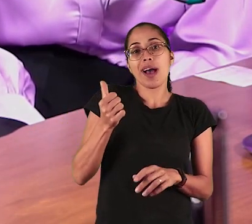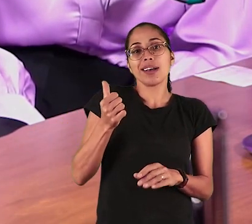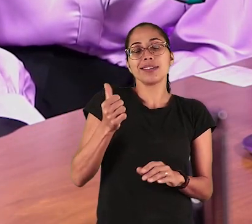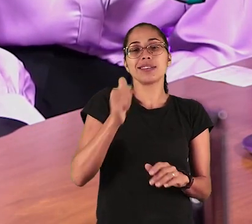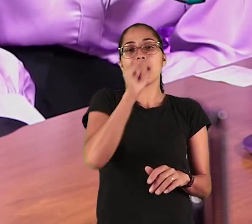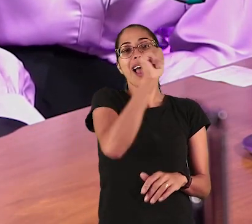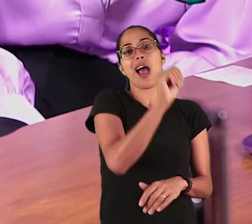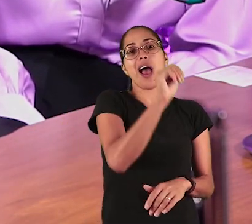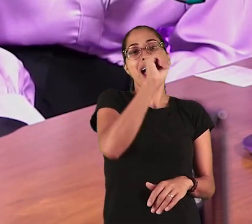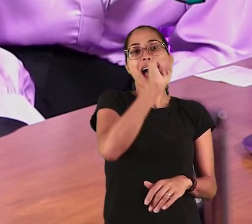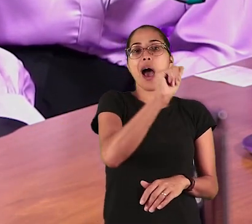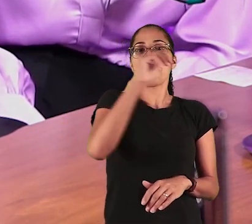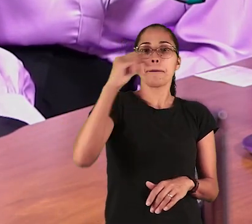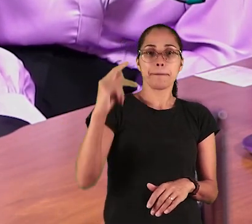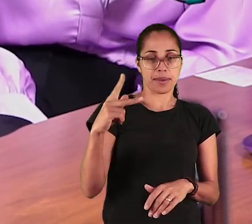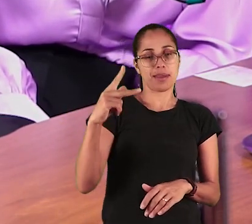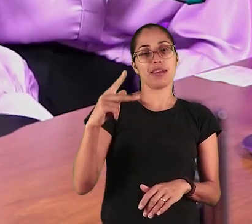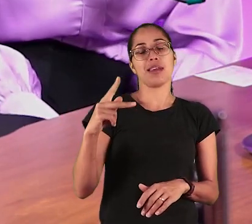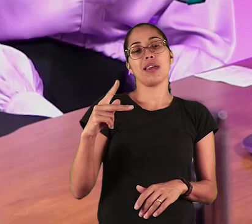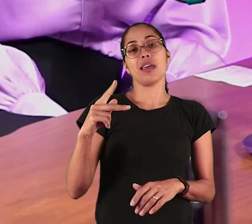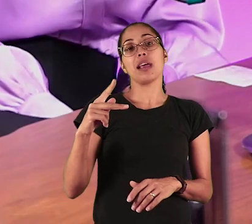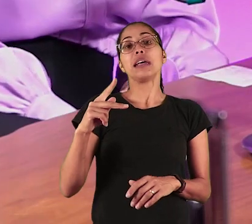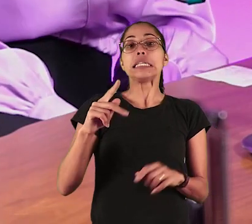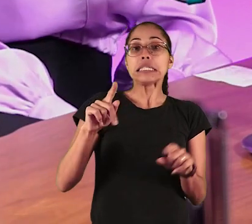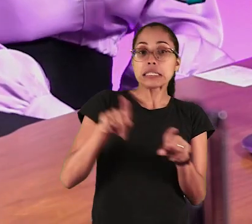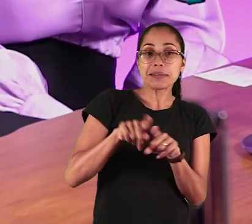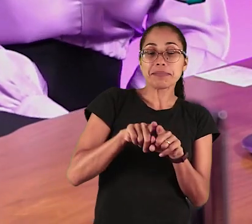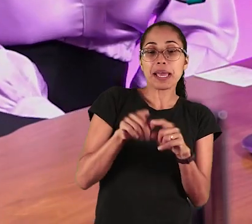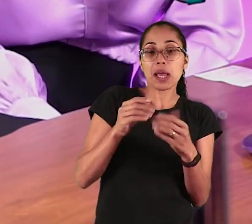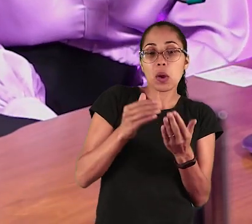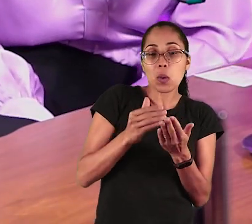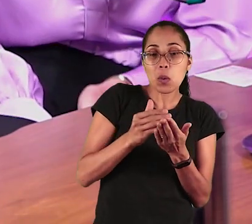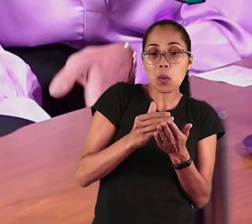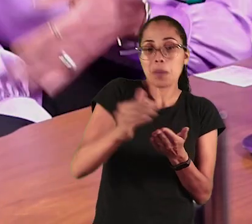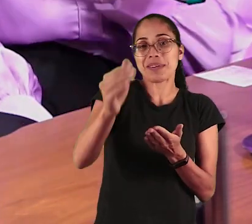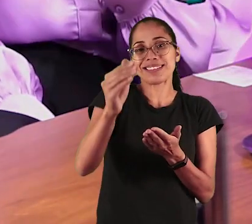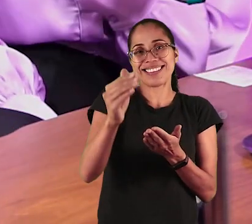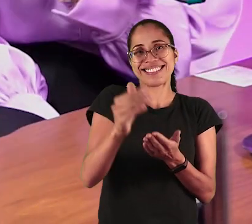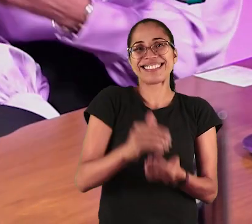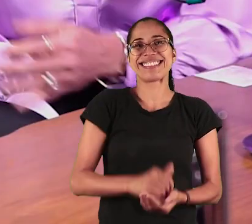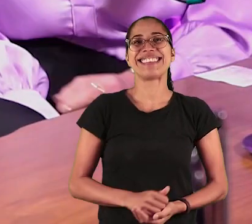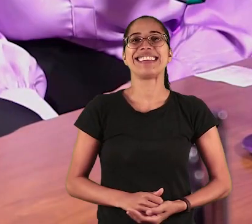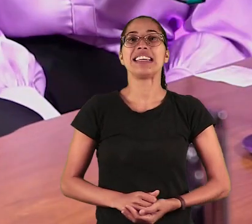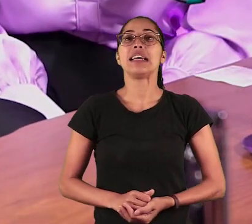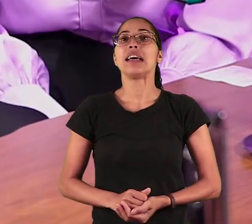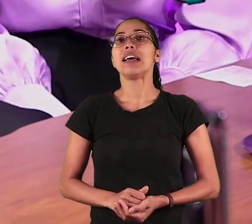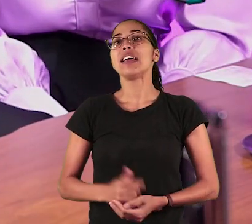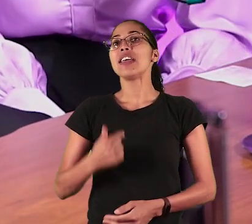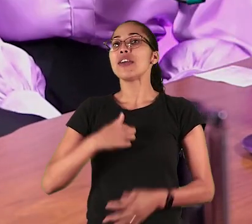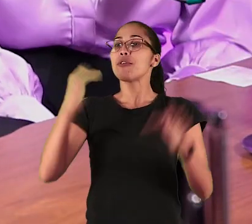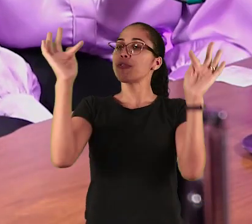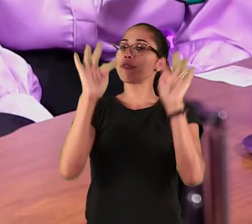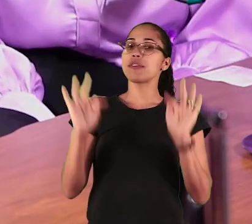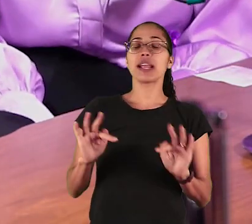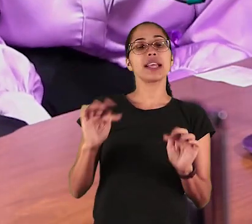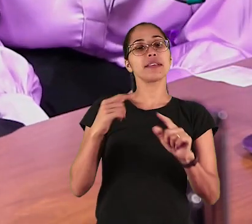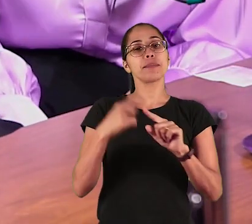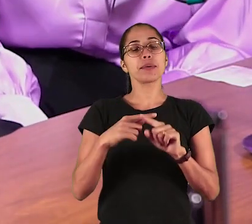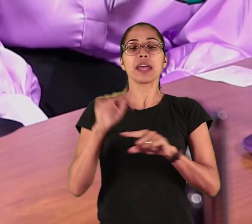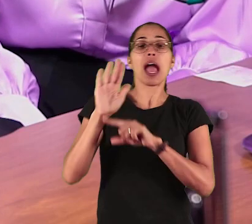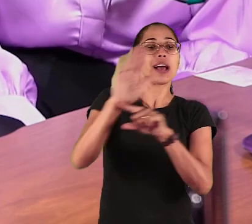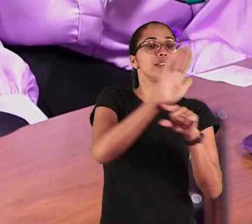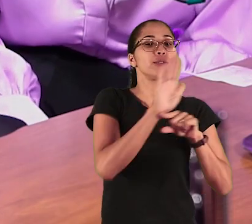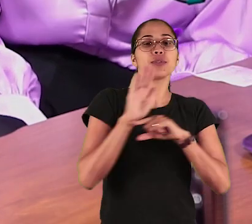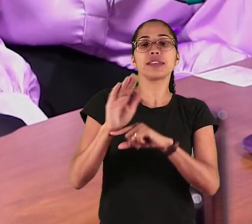em se aposentar a recomeçar mas eu acho que tem vários pontos aqui eu fico feliz de eventualmente poder ajudar